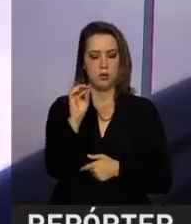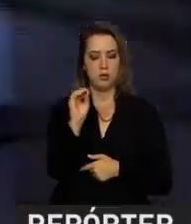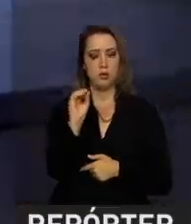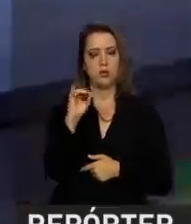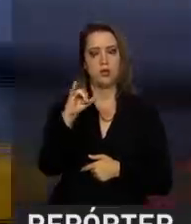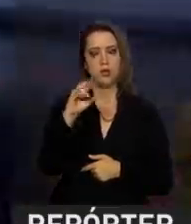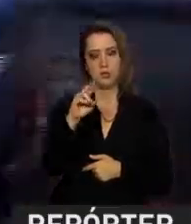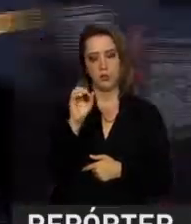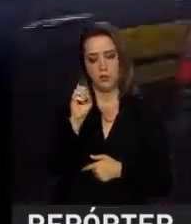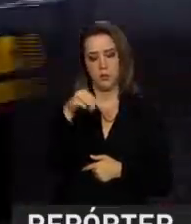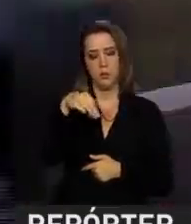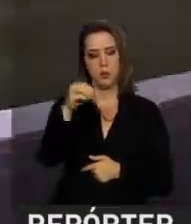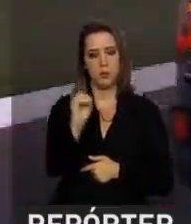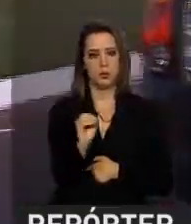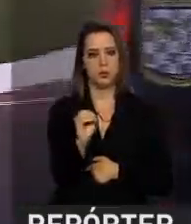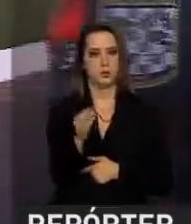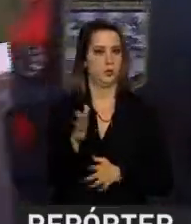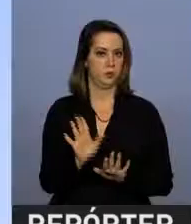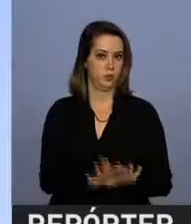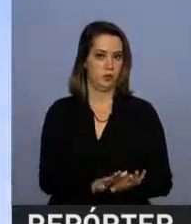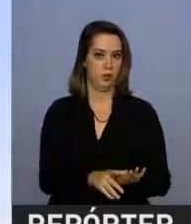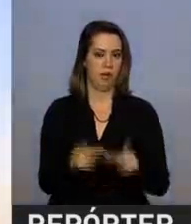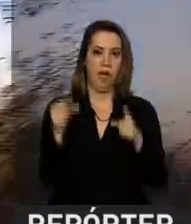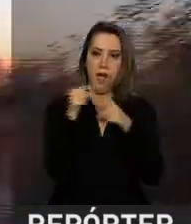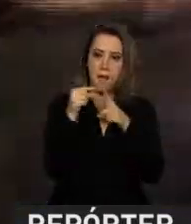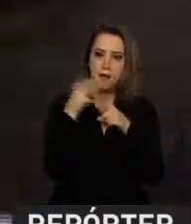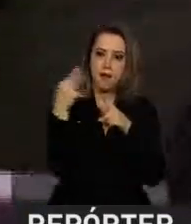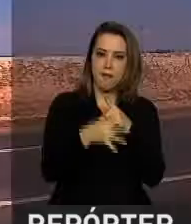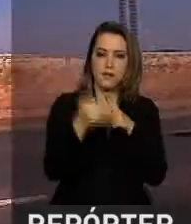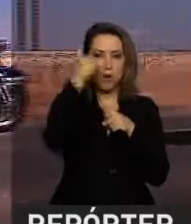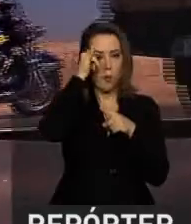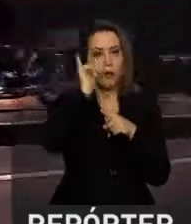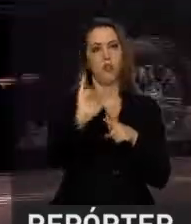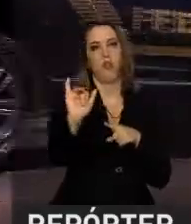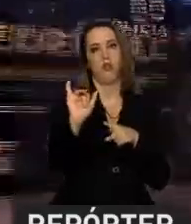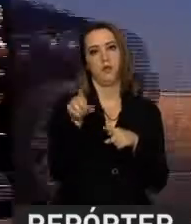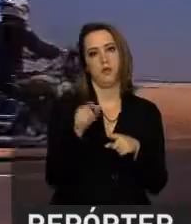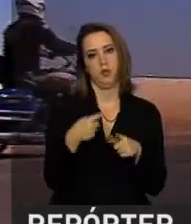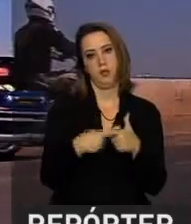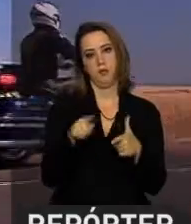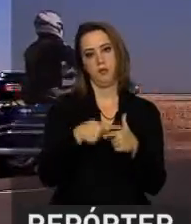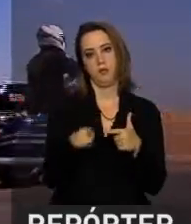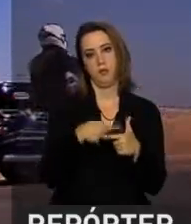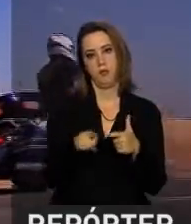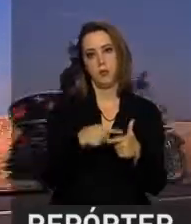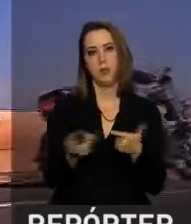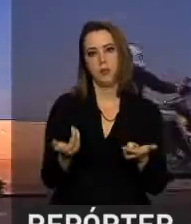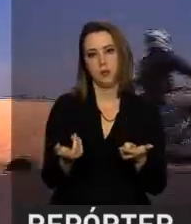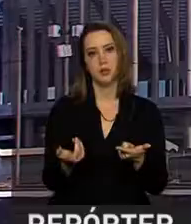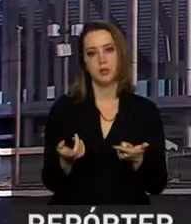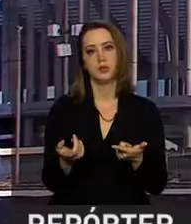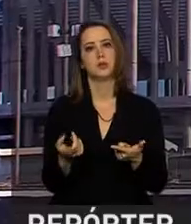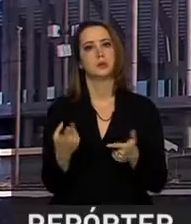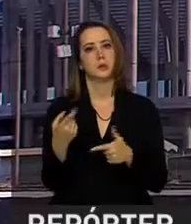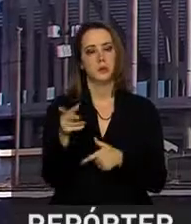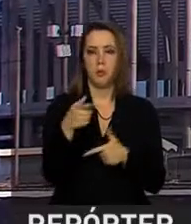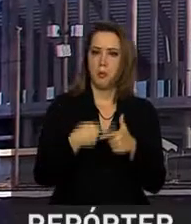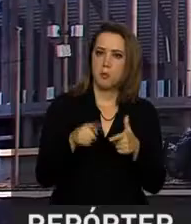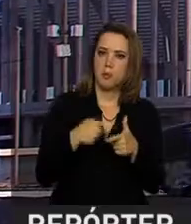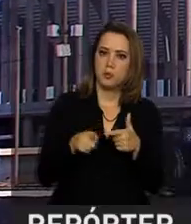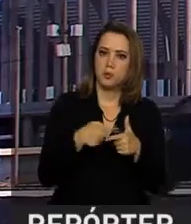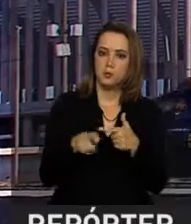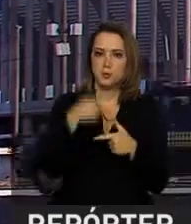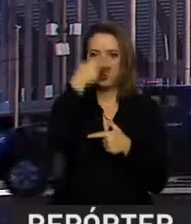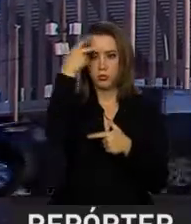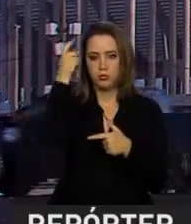essa é a palavra quando se fala em medidas de segurança em especial contra ameaças terroristas durante grandes eventos